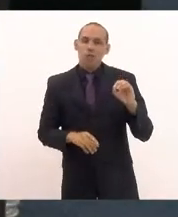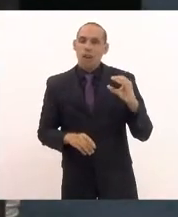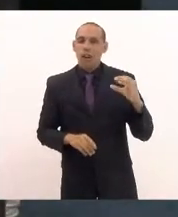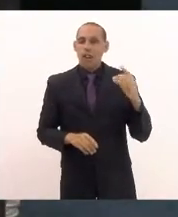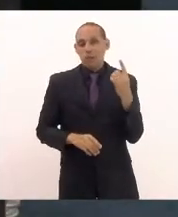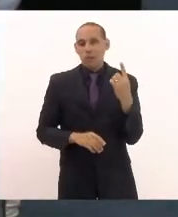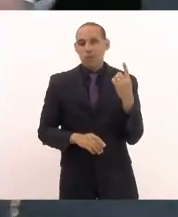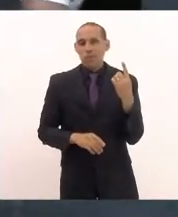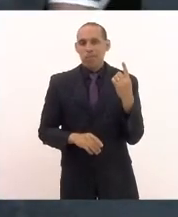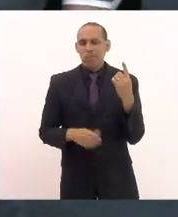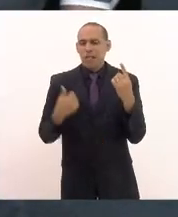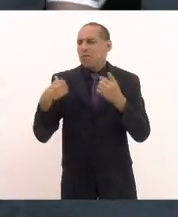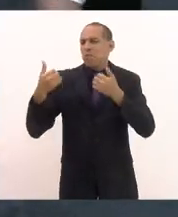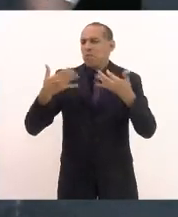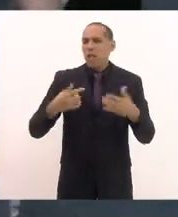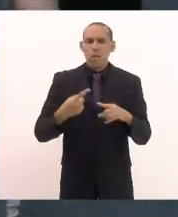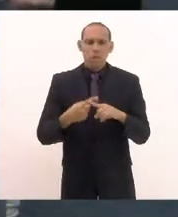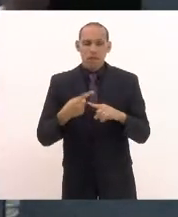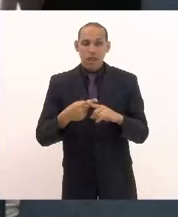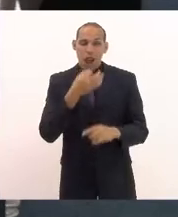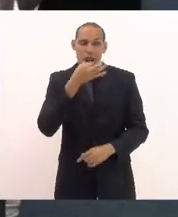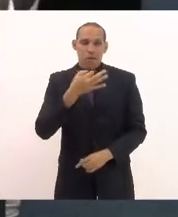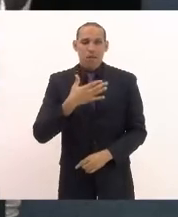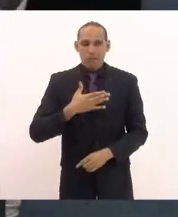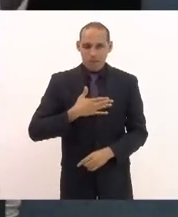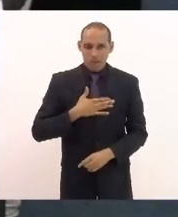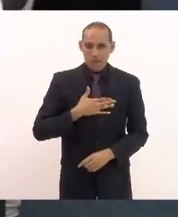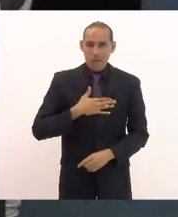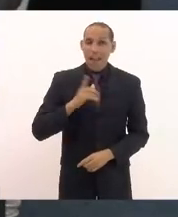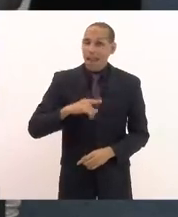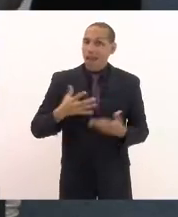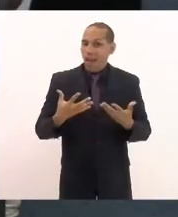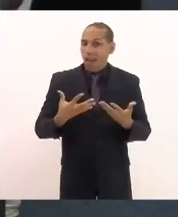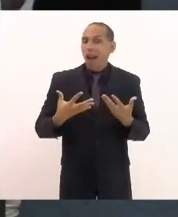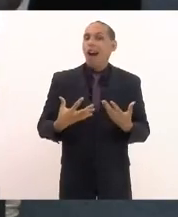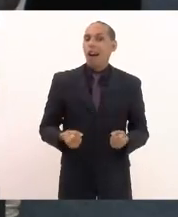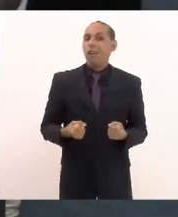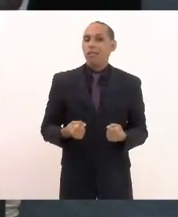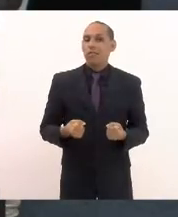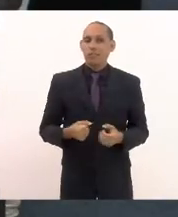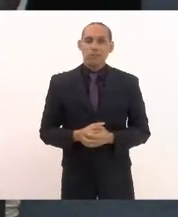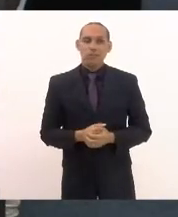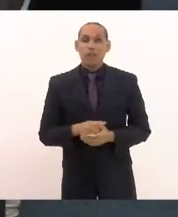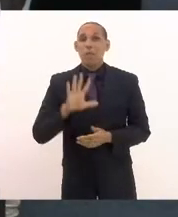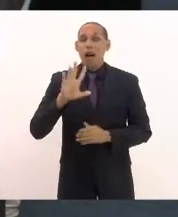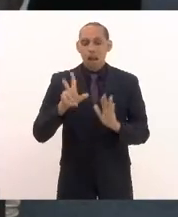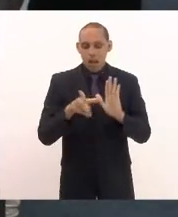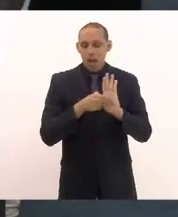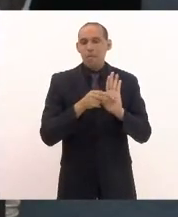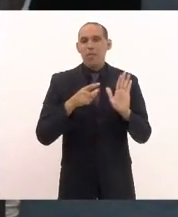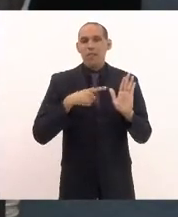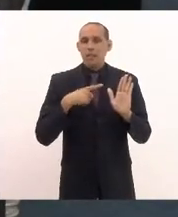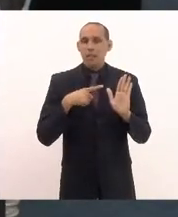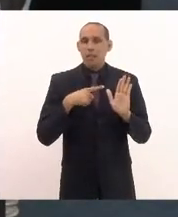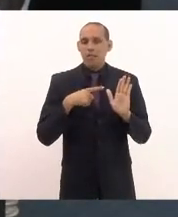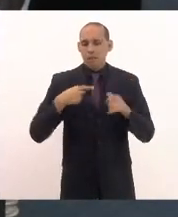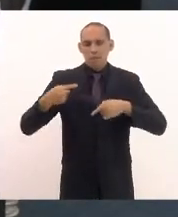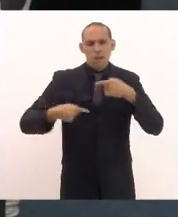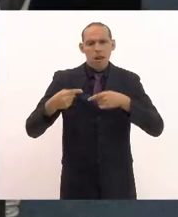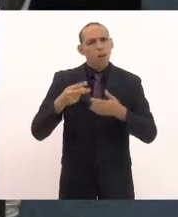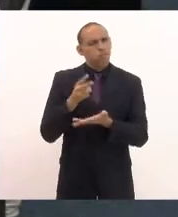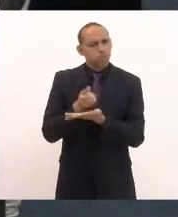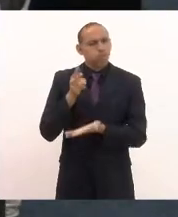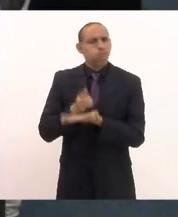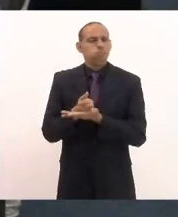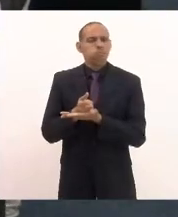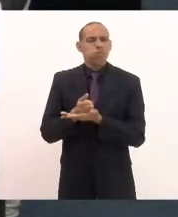estou dizendo isso? Porque o meu parecer é favorável com emendas, porque eu quero que esse debate